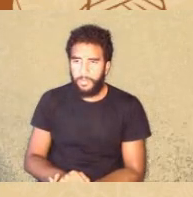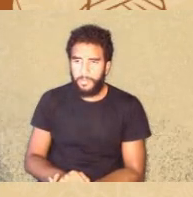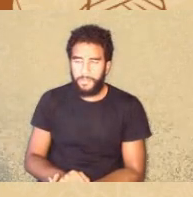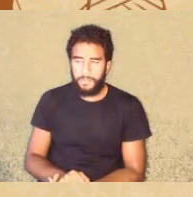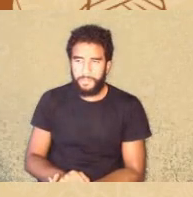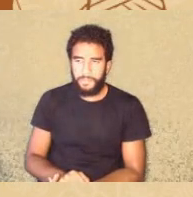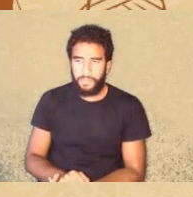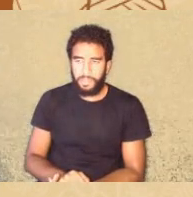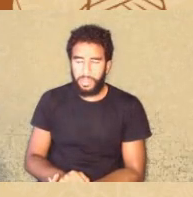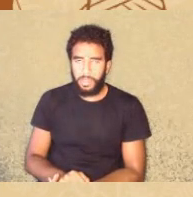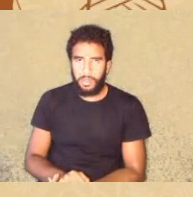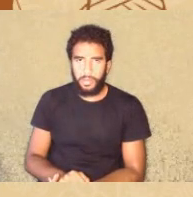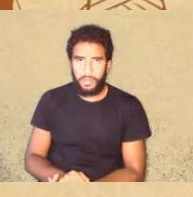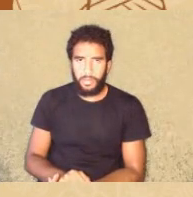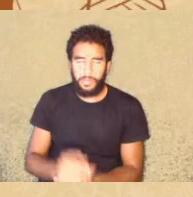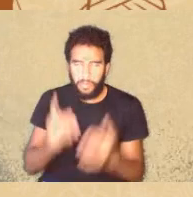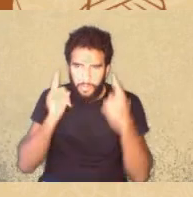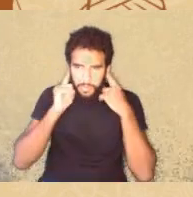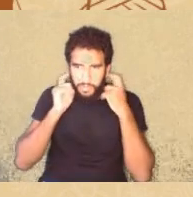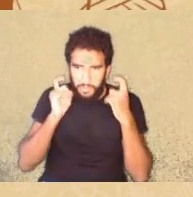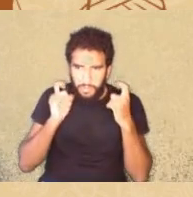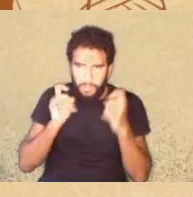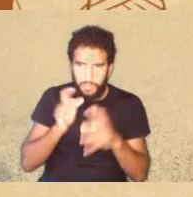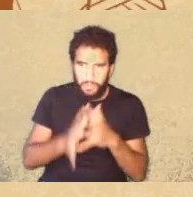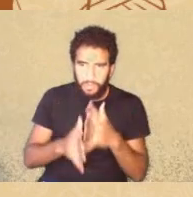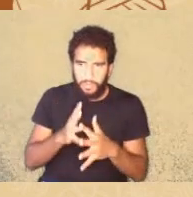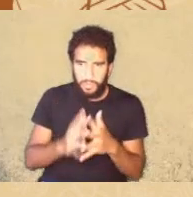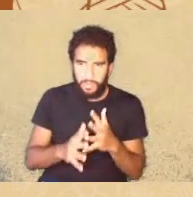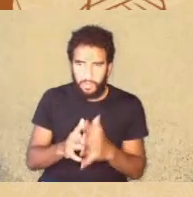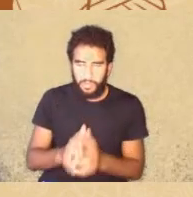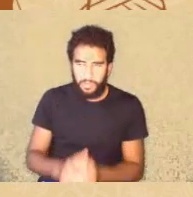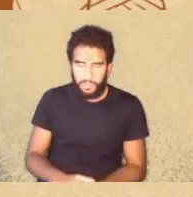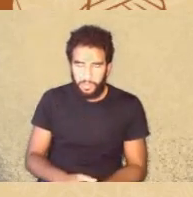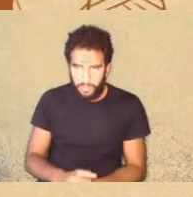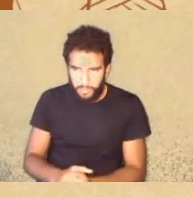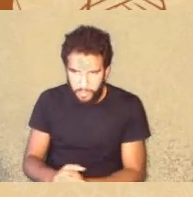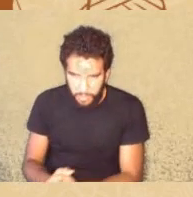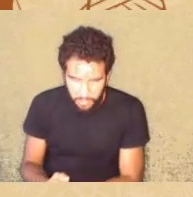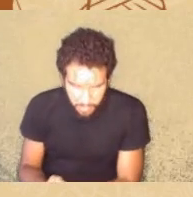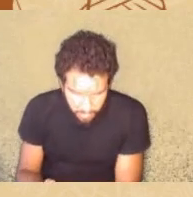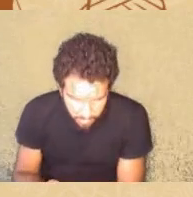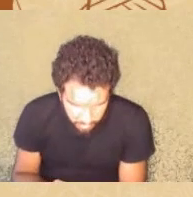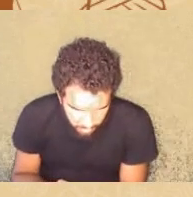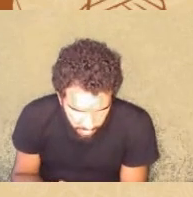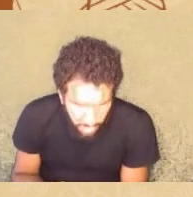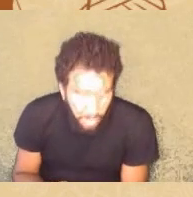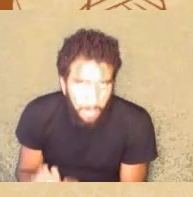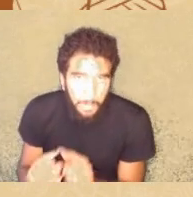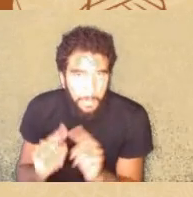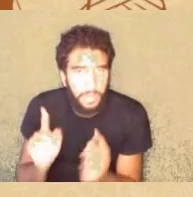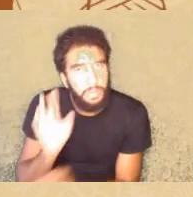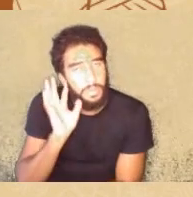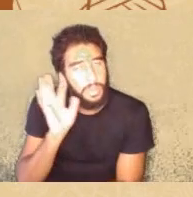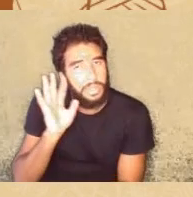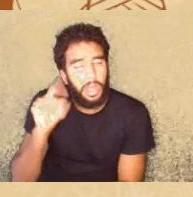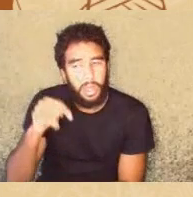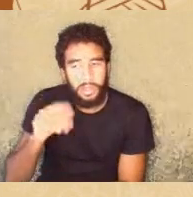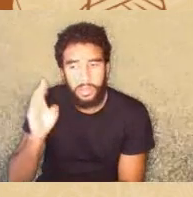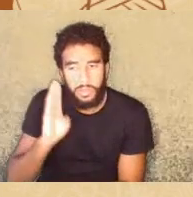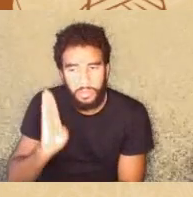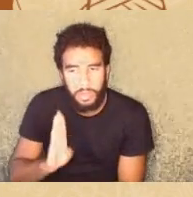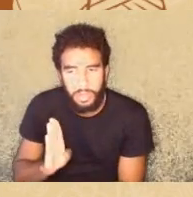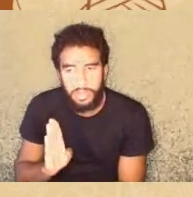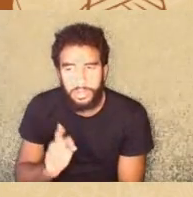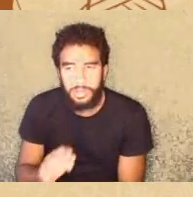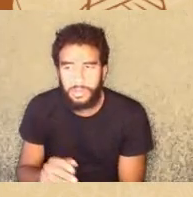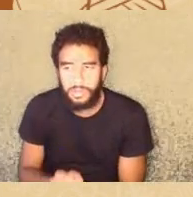enfim, já tem alguns estudos sobre isso, mas pensando aqui no Brasil, como a gente tem o SUS, como a gente tem a